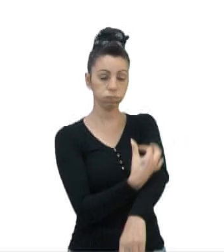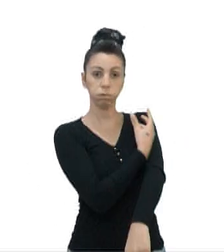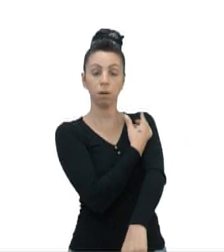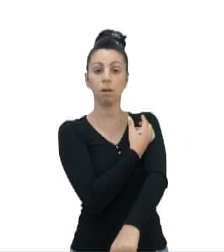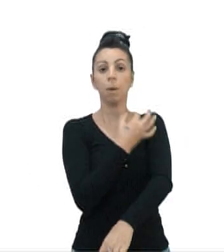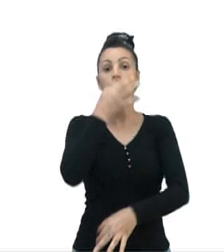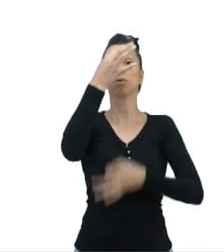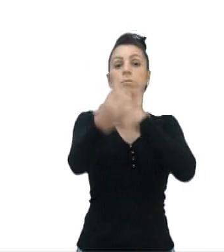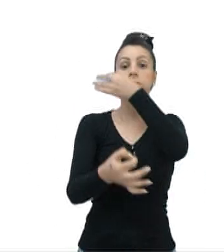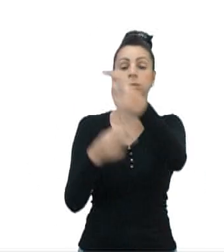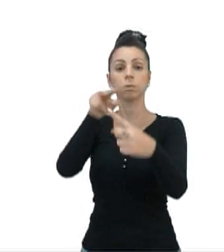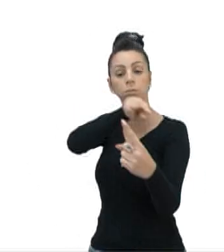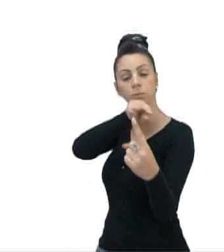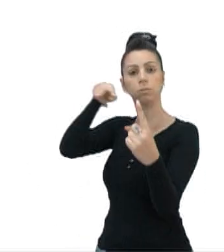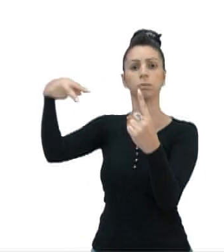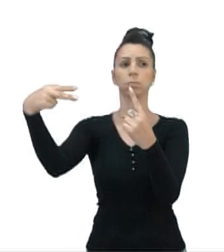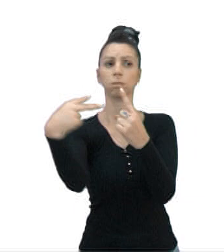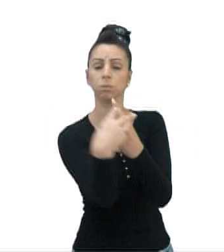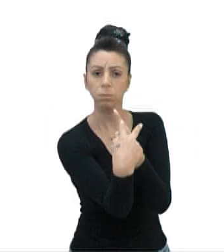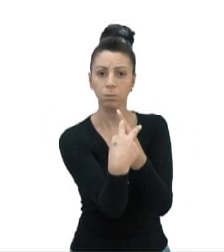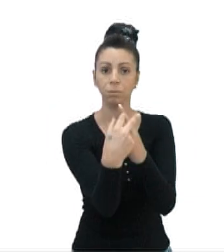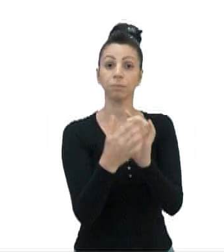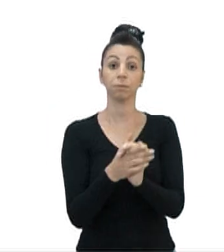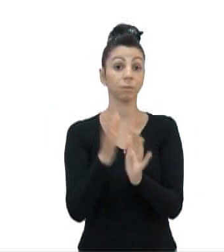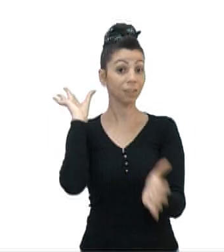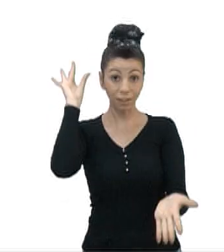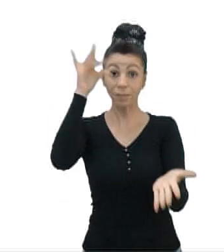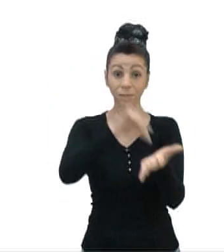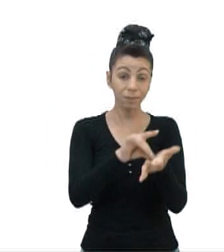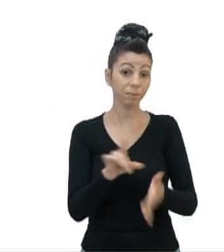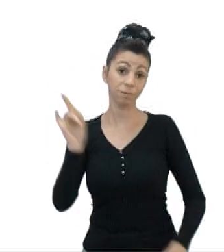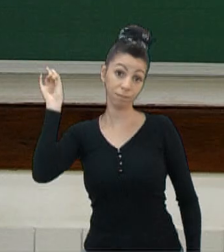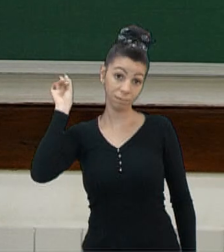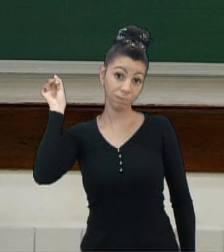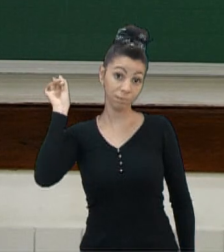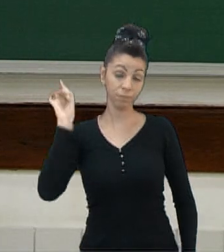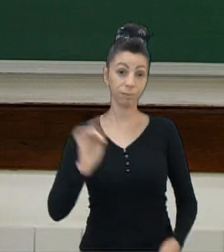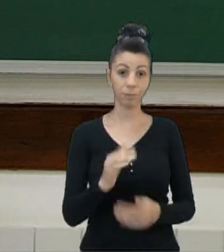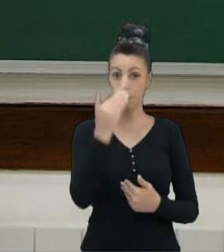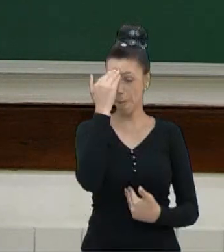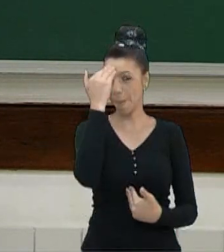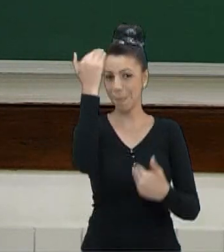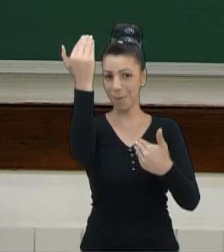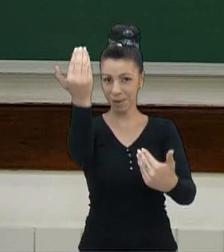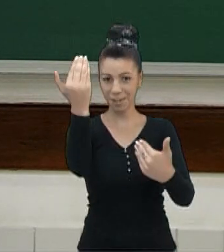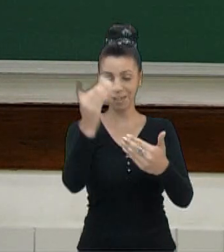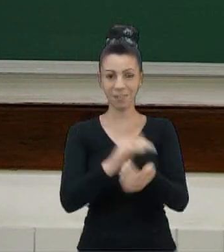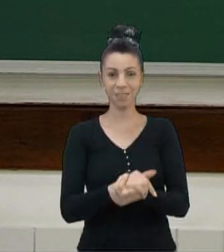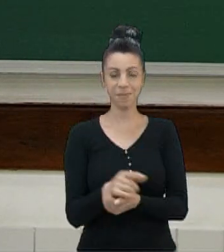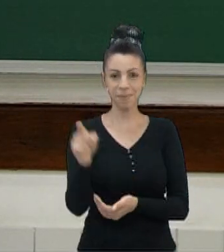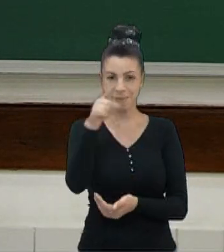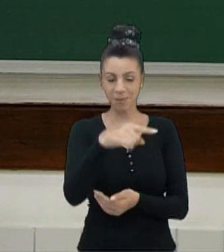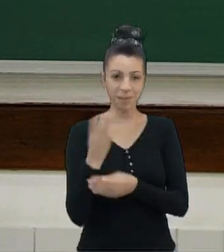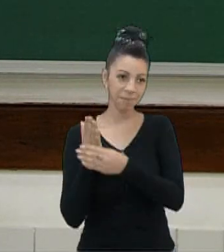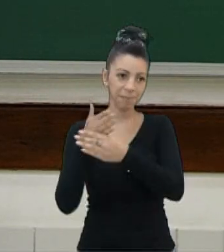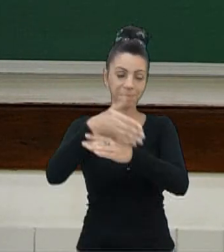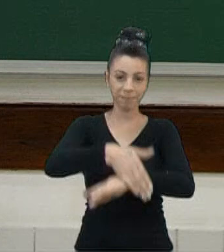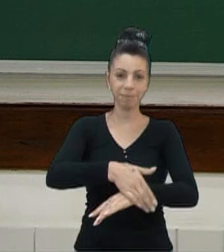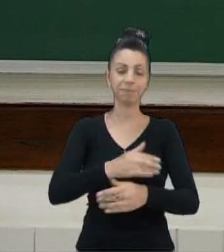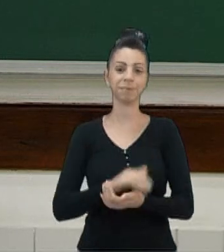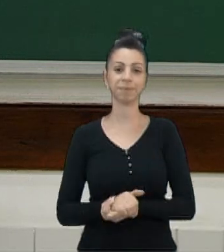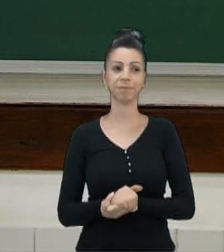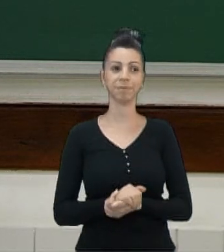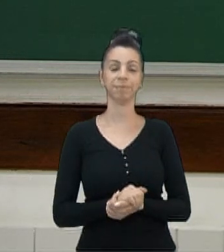interpretação de problemas sociais? É muito verdade isso, tá certo? Muito obrigada por você estar aqui. Coloquei aqui para